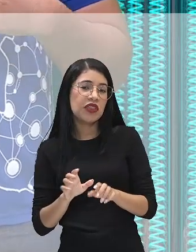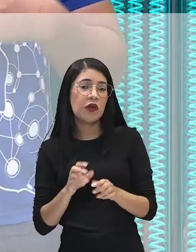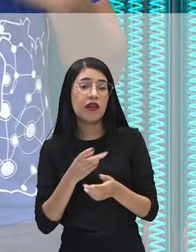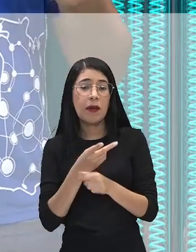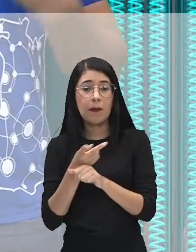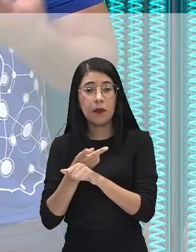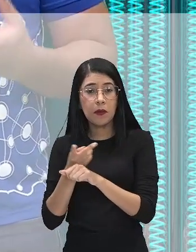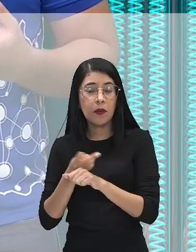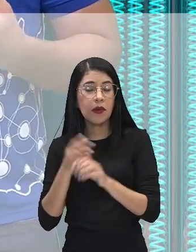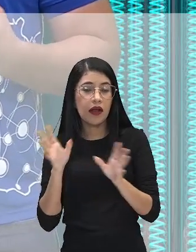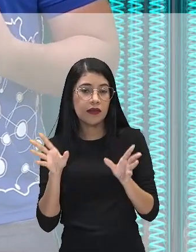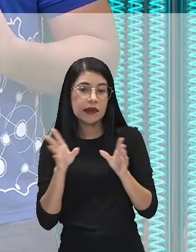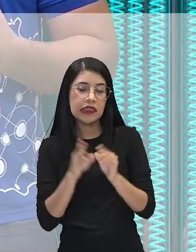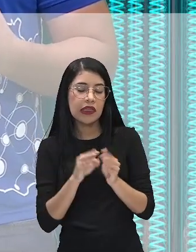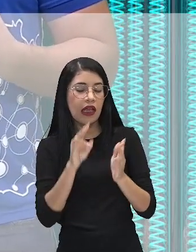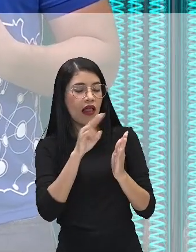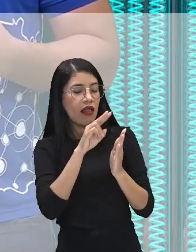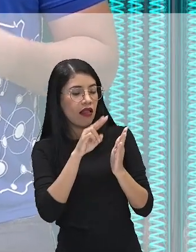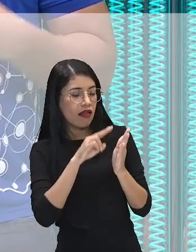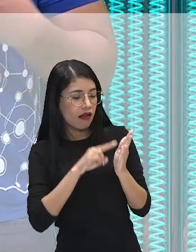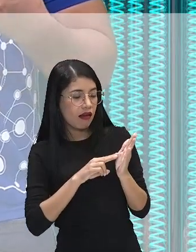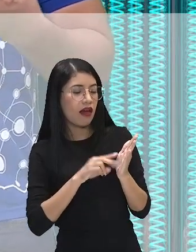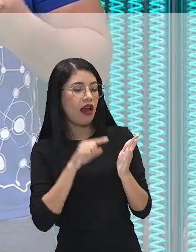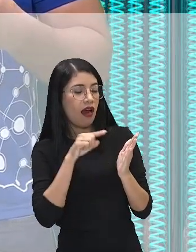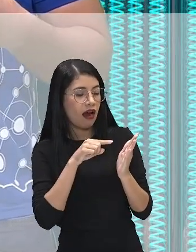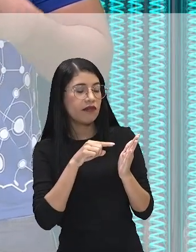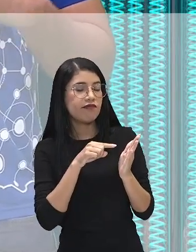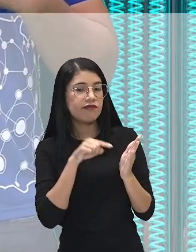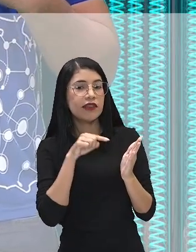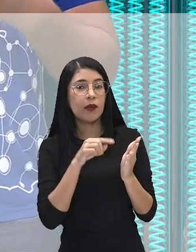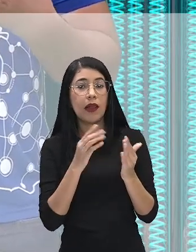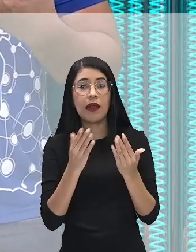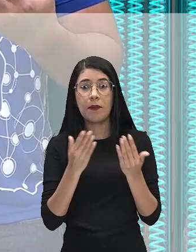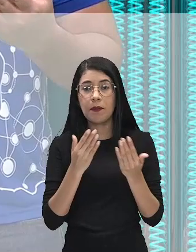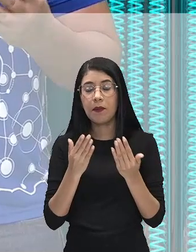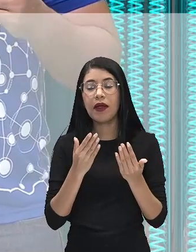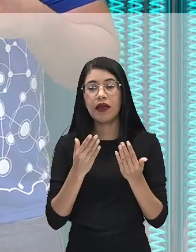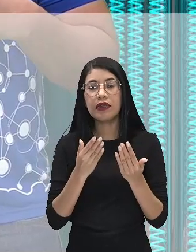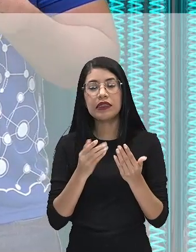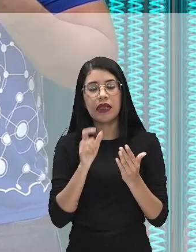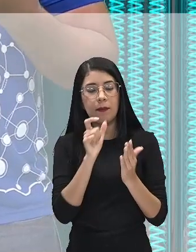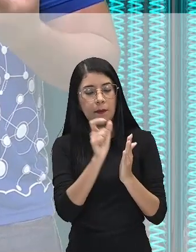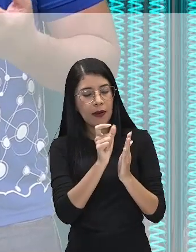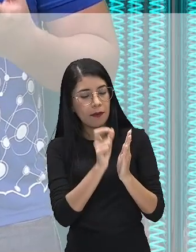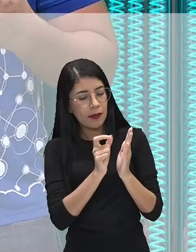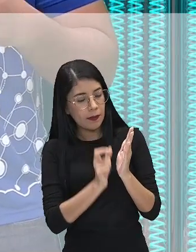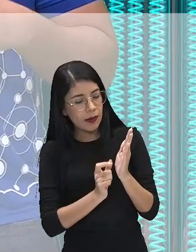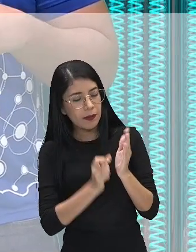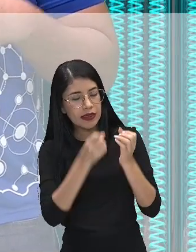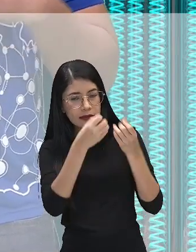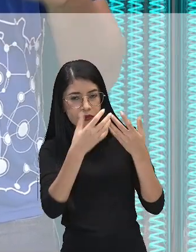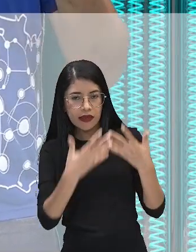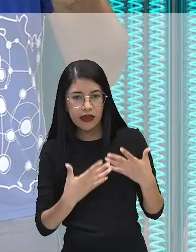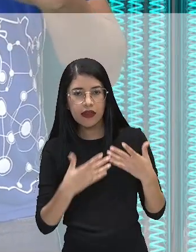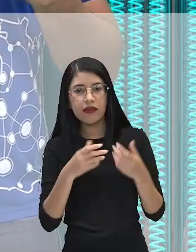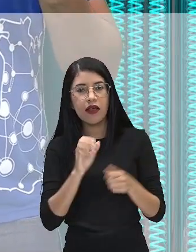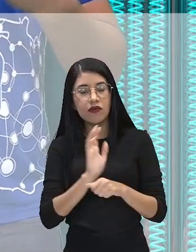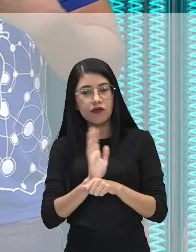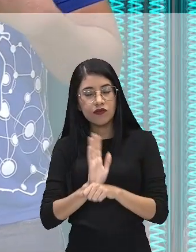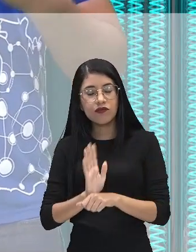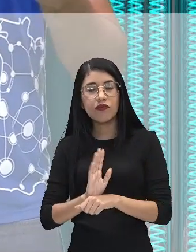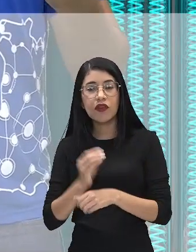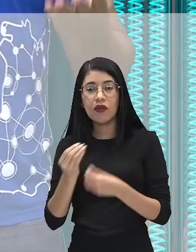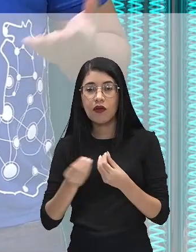resenha, ler a resenha e com base naquelas palavras, naquilo que foi dito sobre o filme, sobre